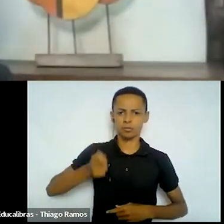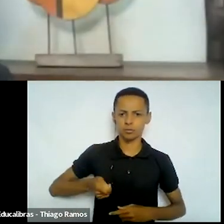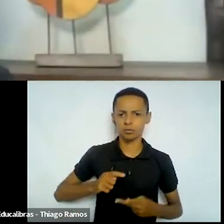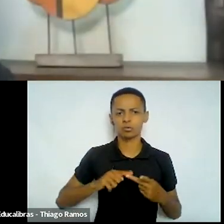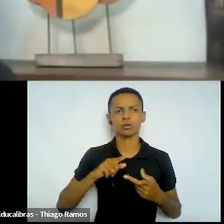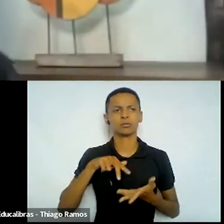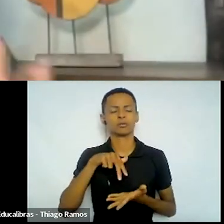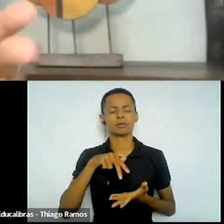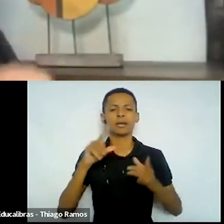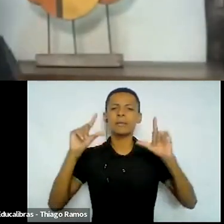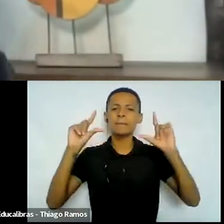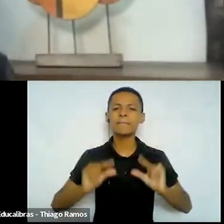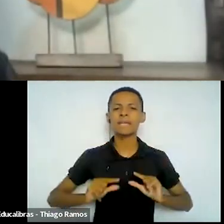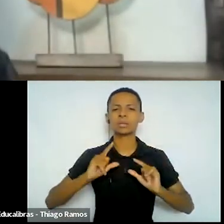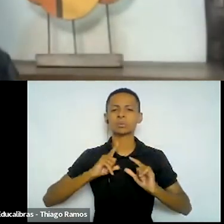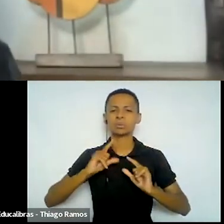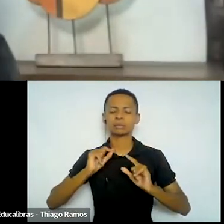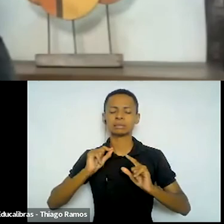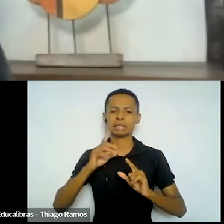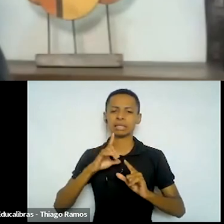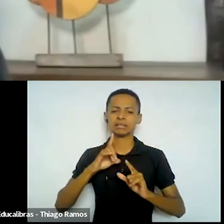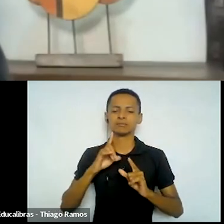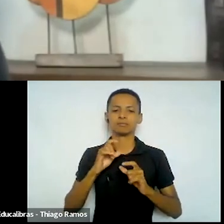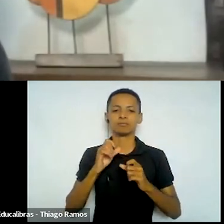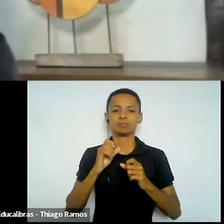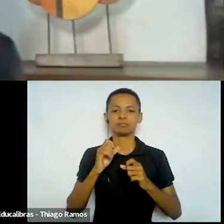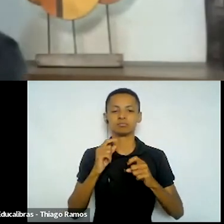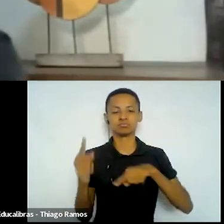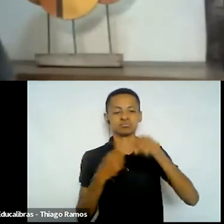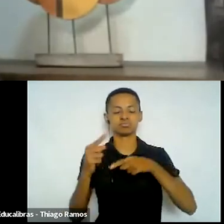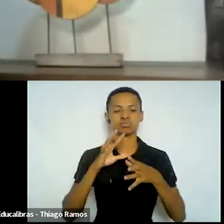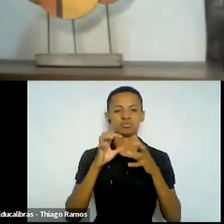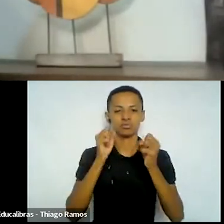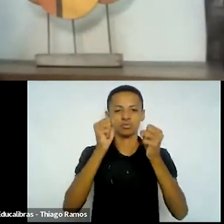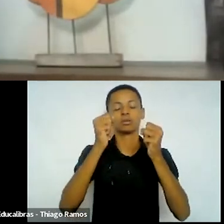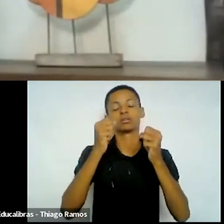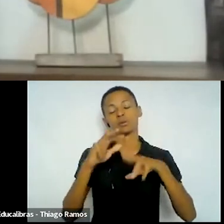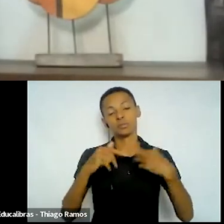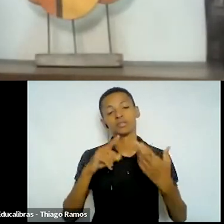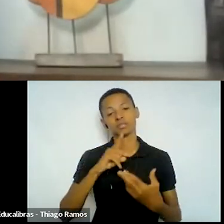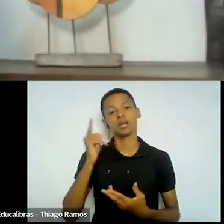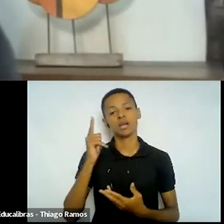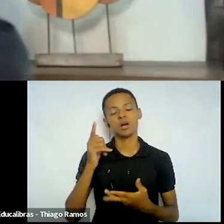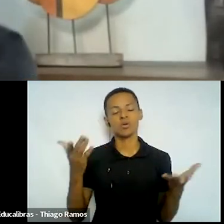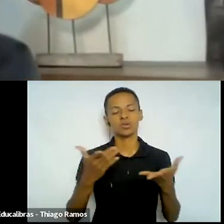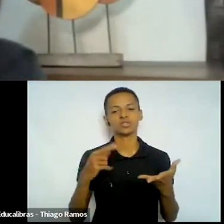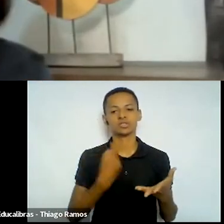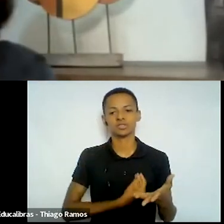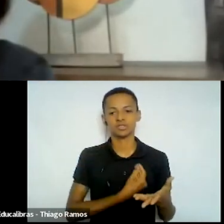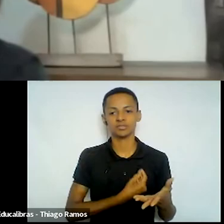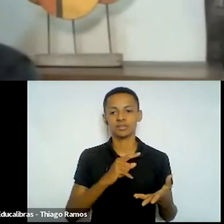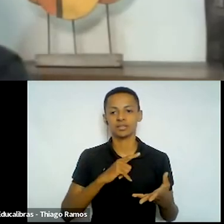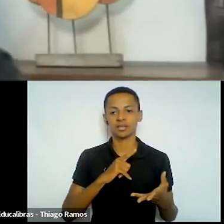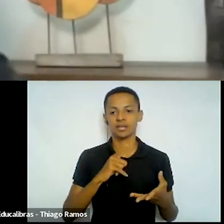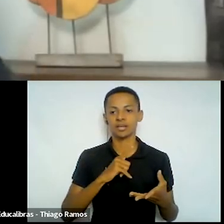menos radicalismo, porque foi o radicalismo que nos trouxe para a situação terrível desse governo que nós estamos hoje. Então,